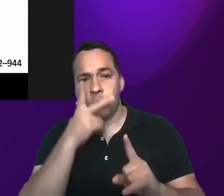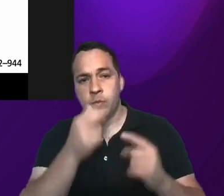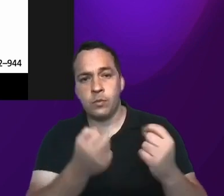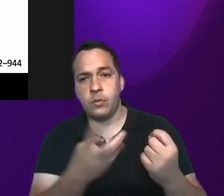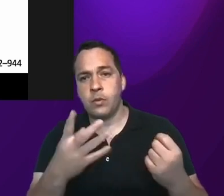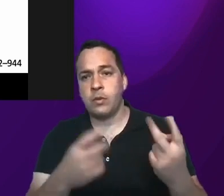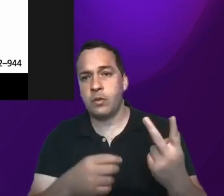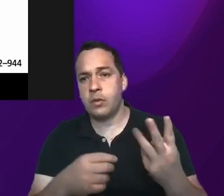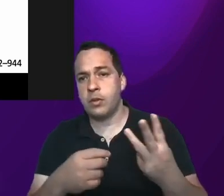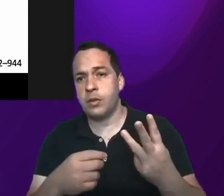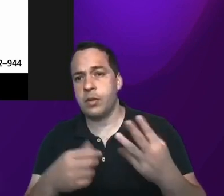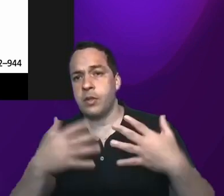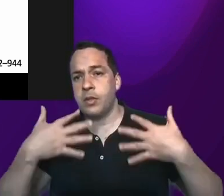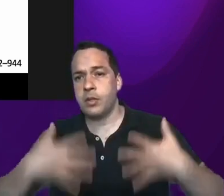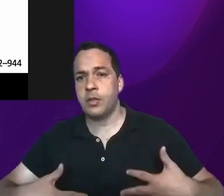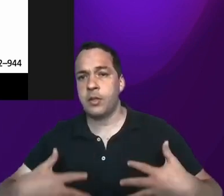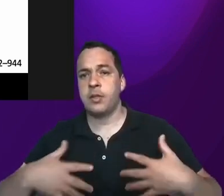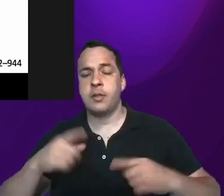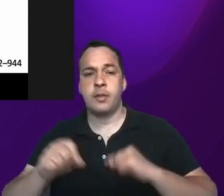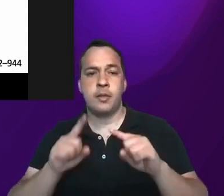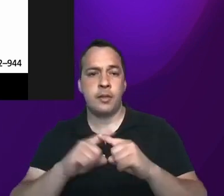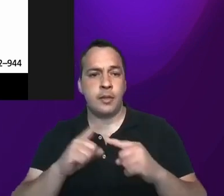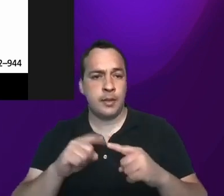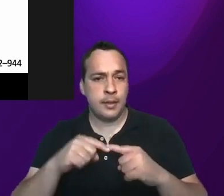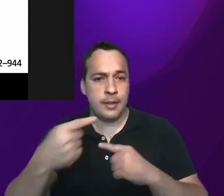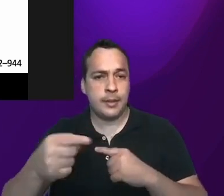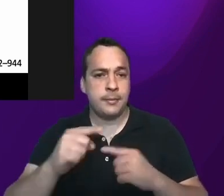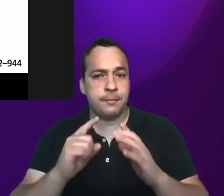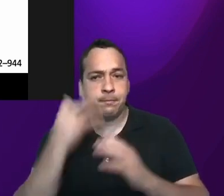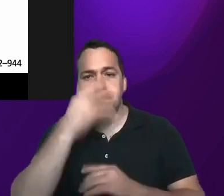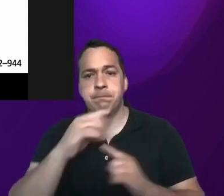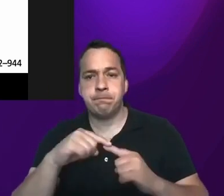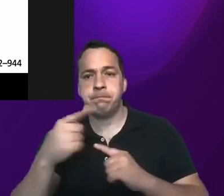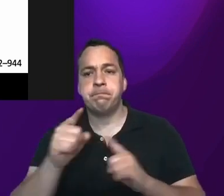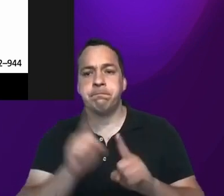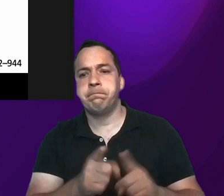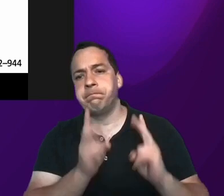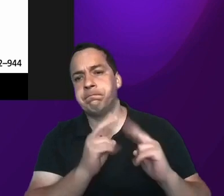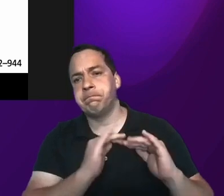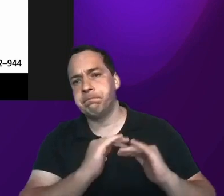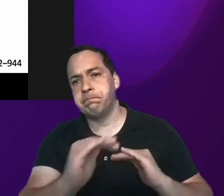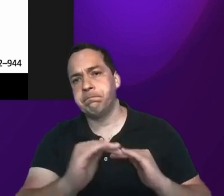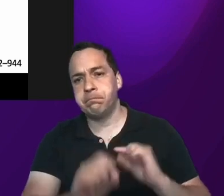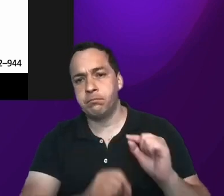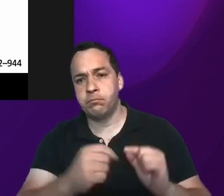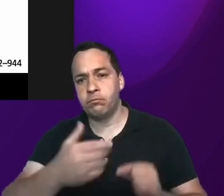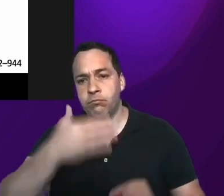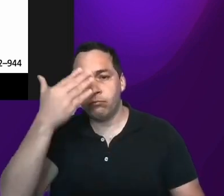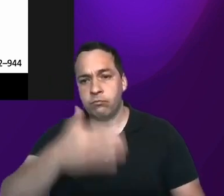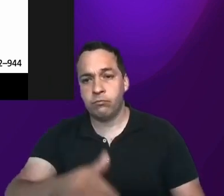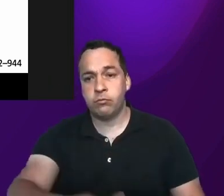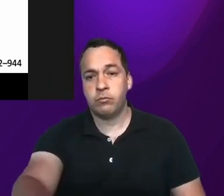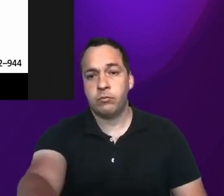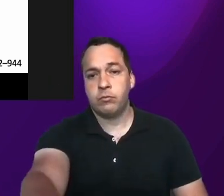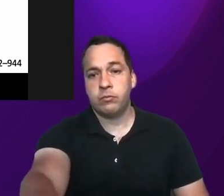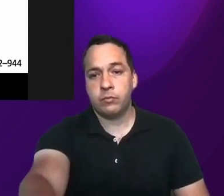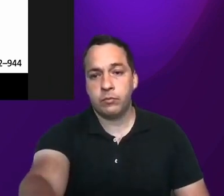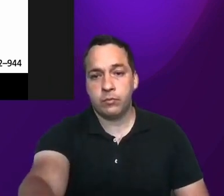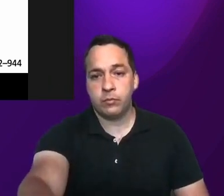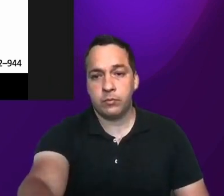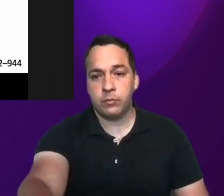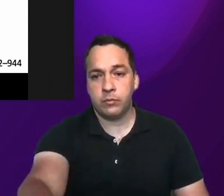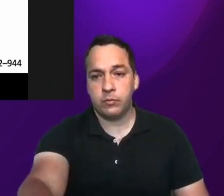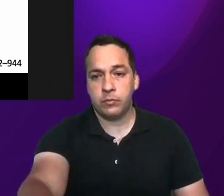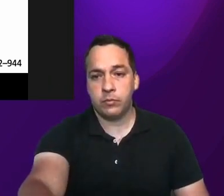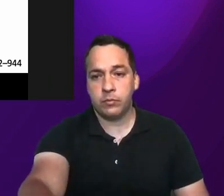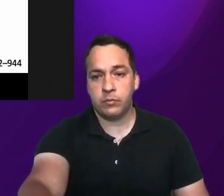e depois da diálise, 4 horas após a diálise, mantida, né, comprovando que é muito frequente a alteração